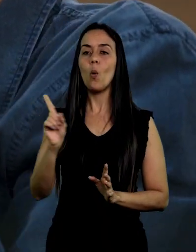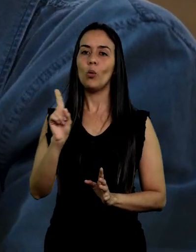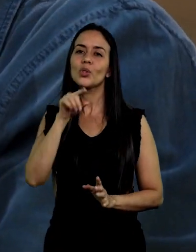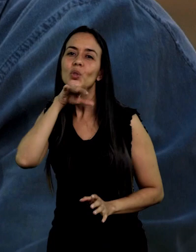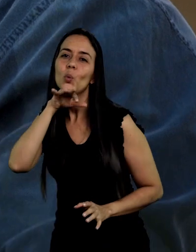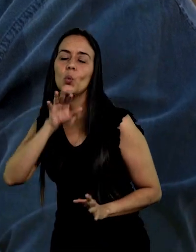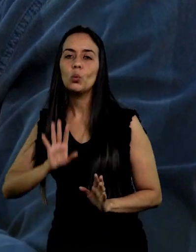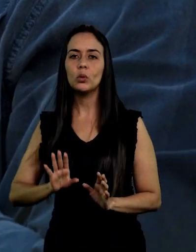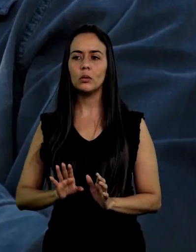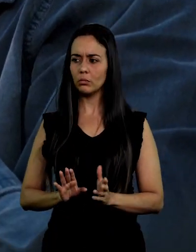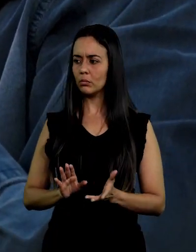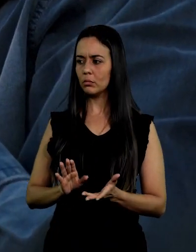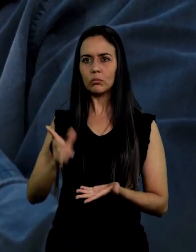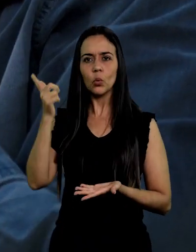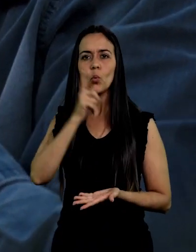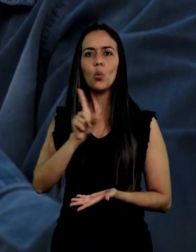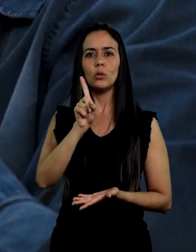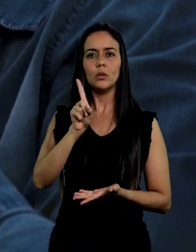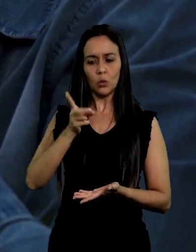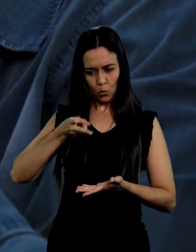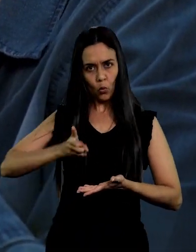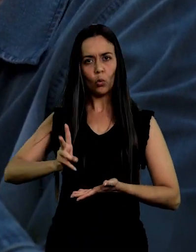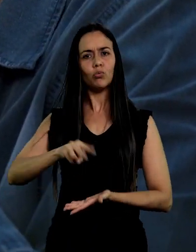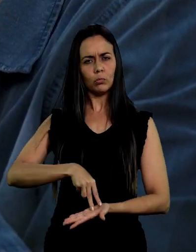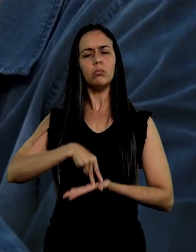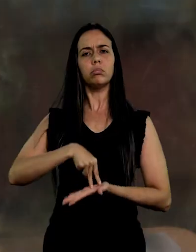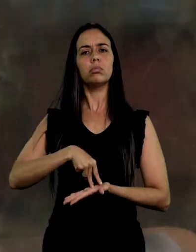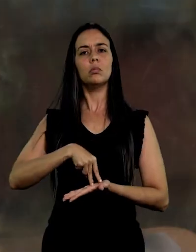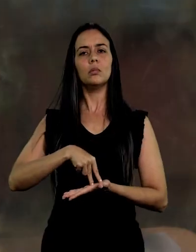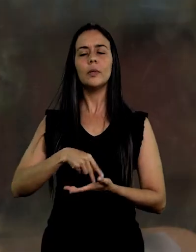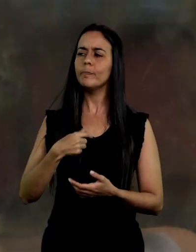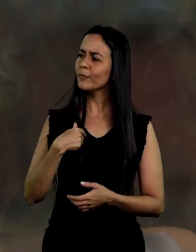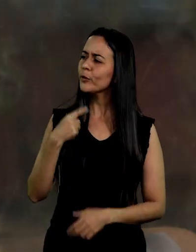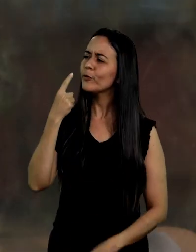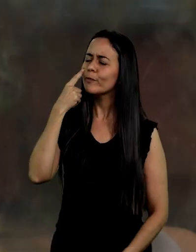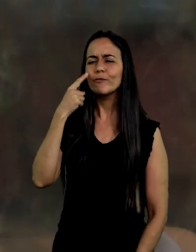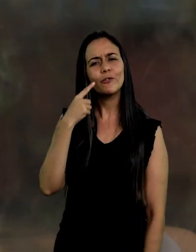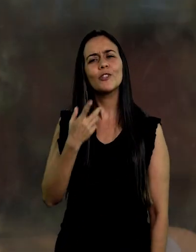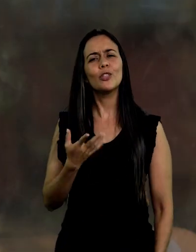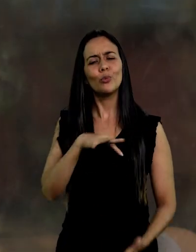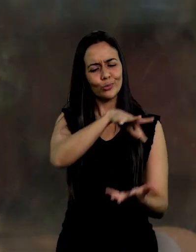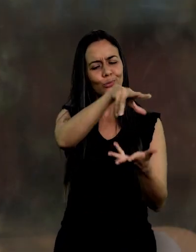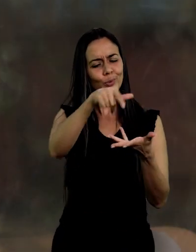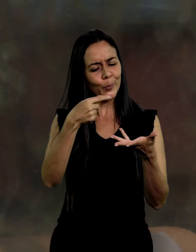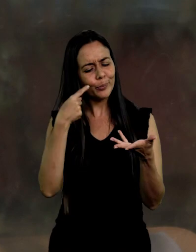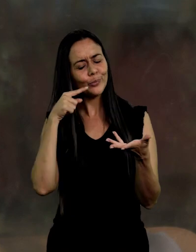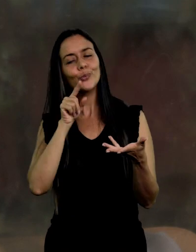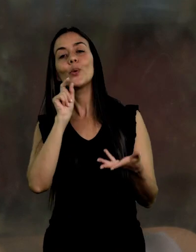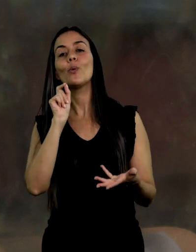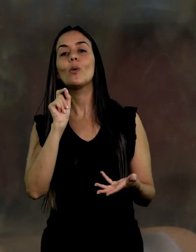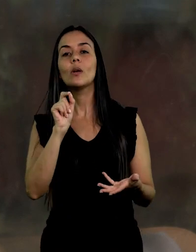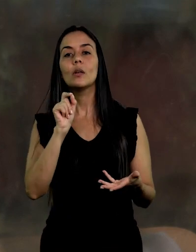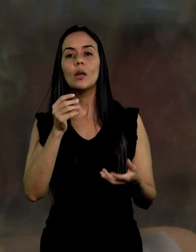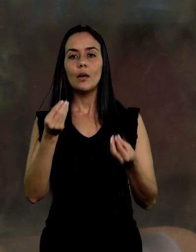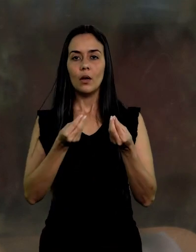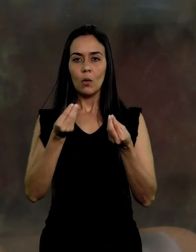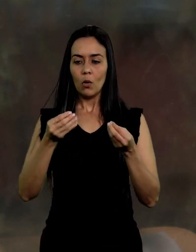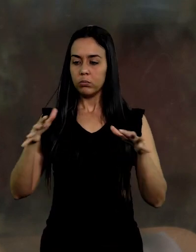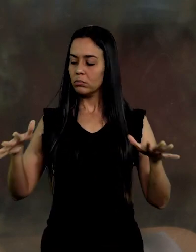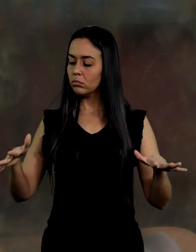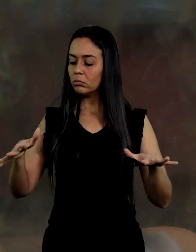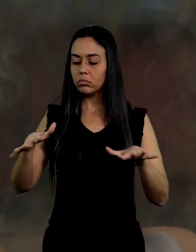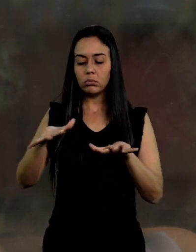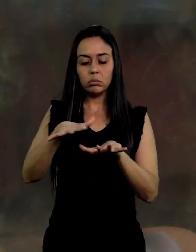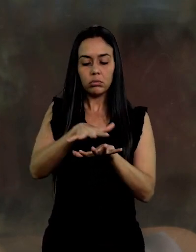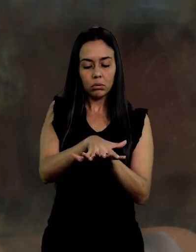potência. Uma coisa que eu vejo muito quando se fala nessa coisa da integração, né, das